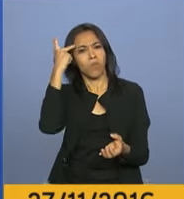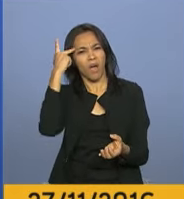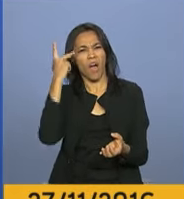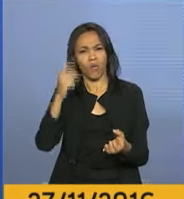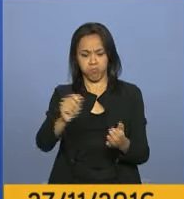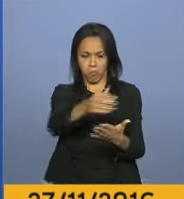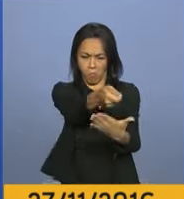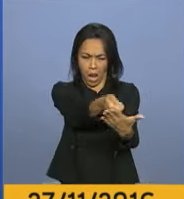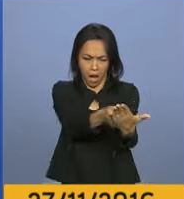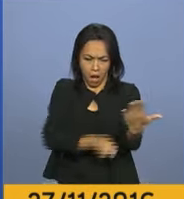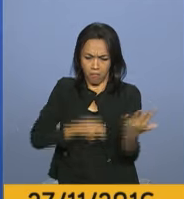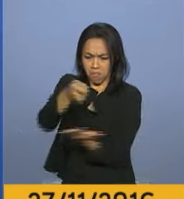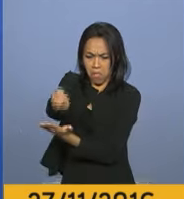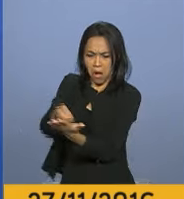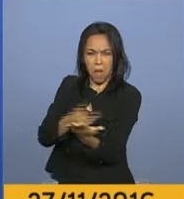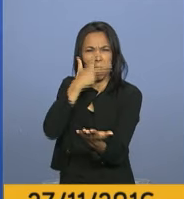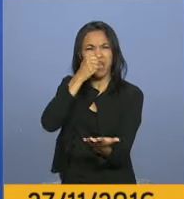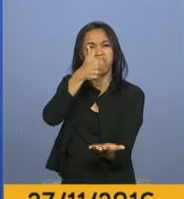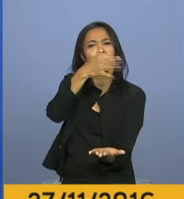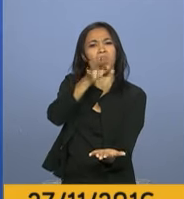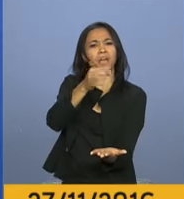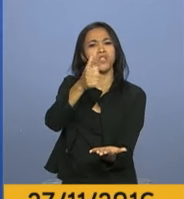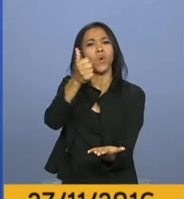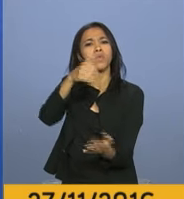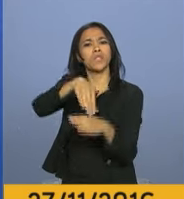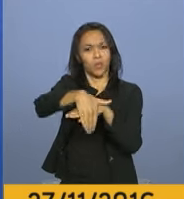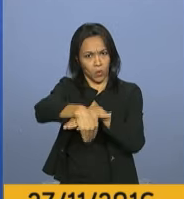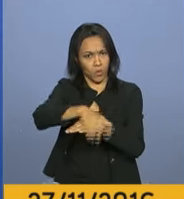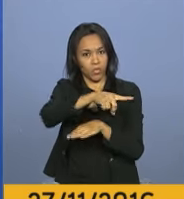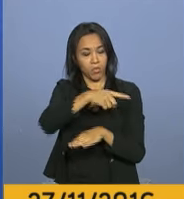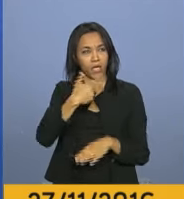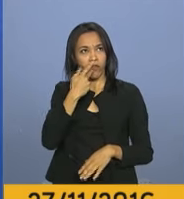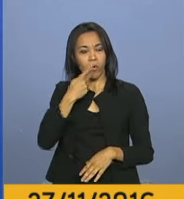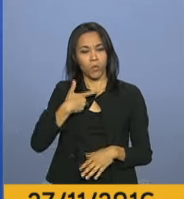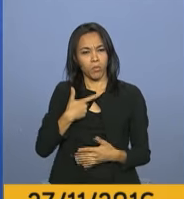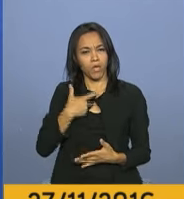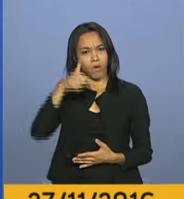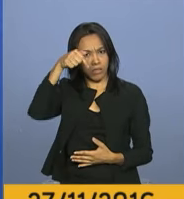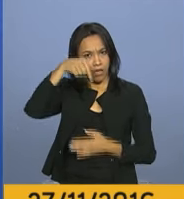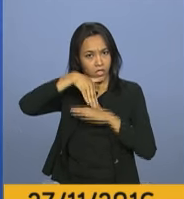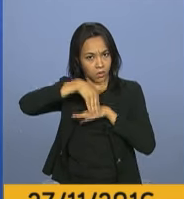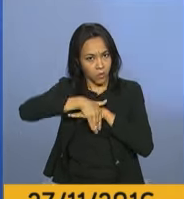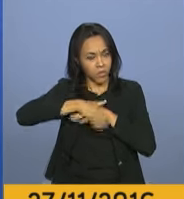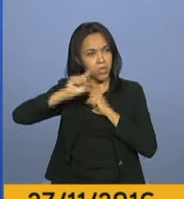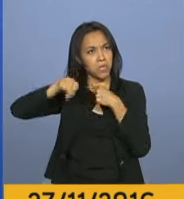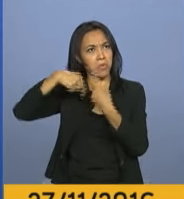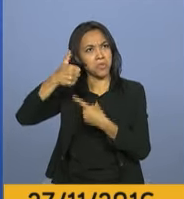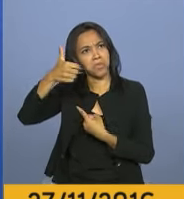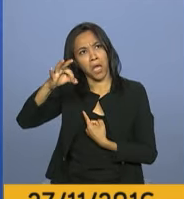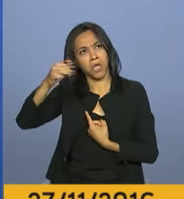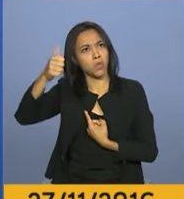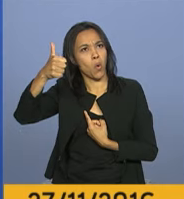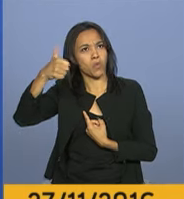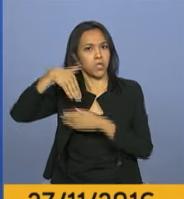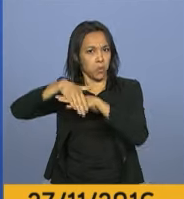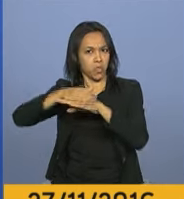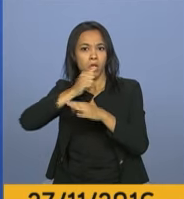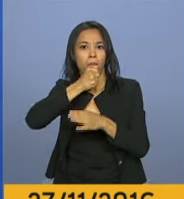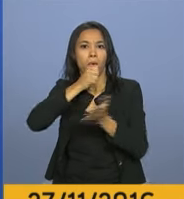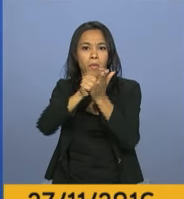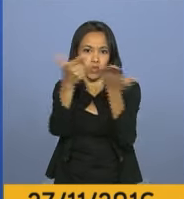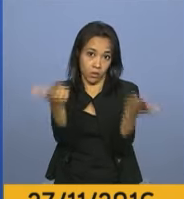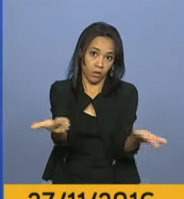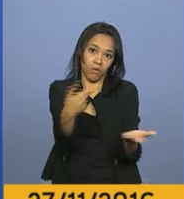completa. Ele deve ter dado às 10 ou 11 horas da noite a entrevista, né? Porque ele falou comigo às 7 da noite, né? 10, 11 horas, não sei,